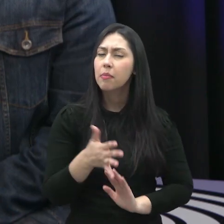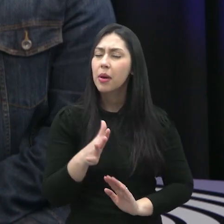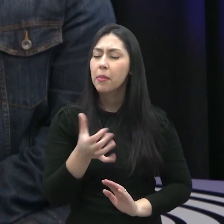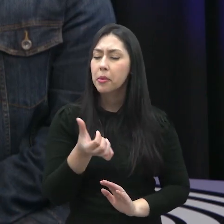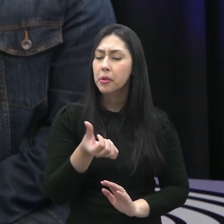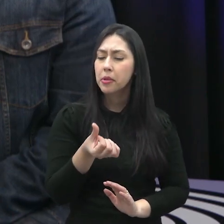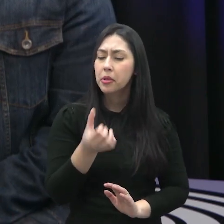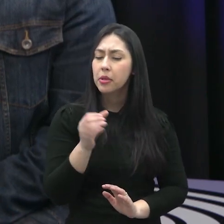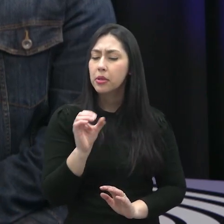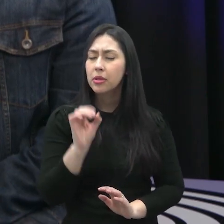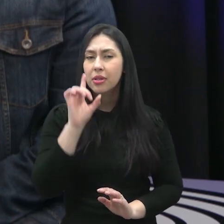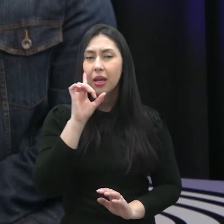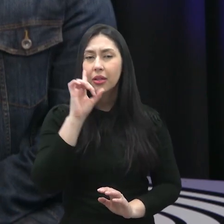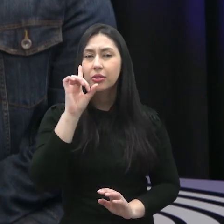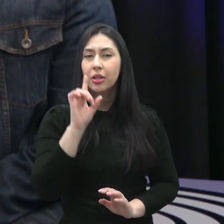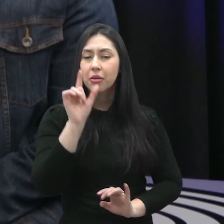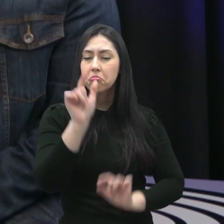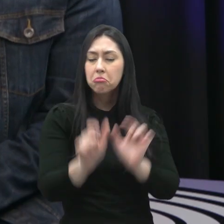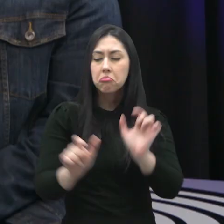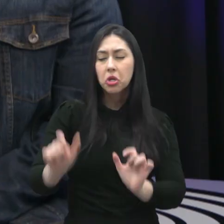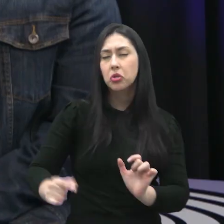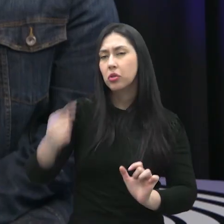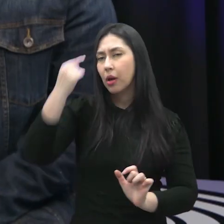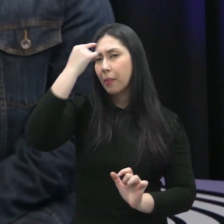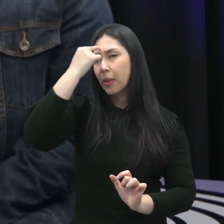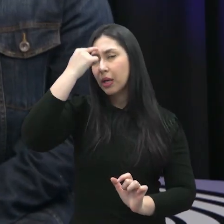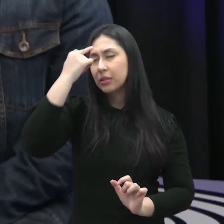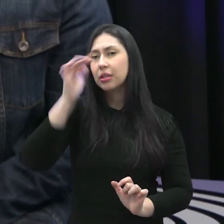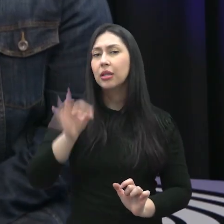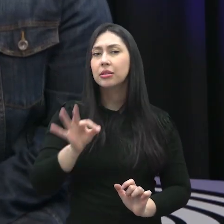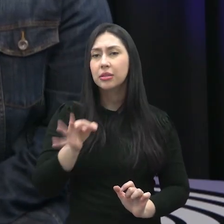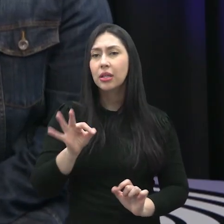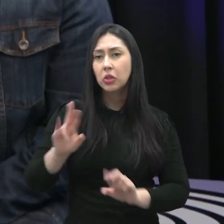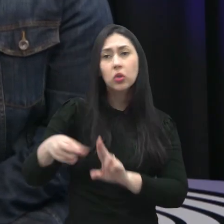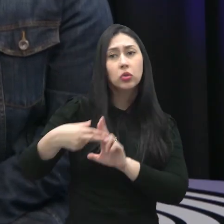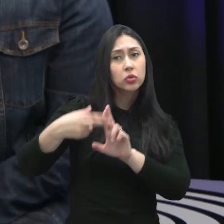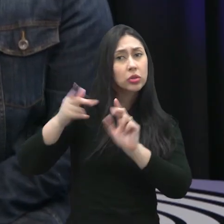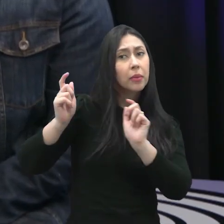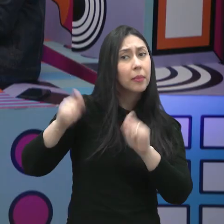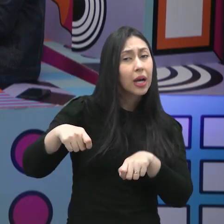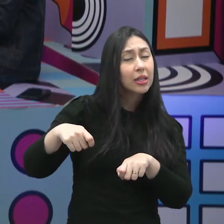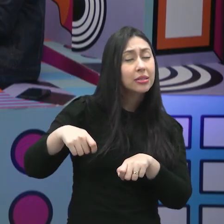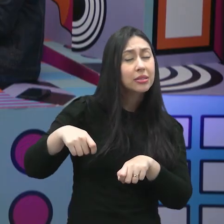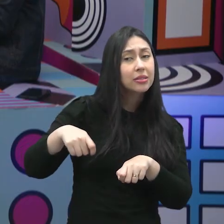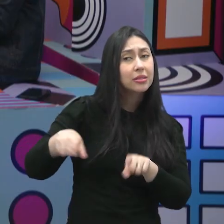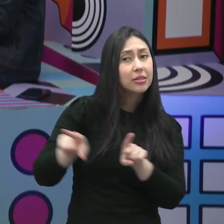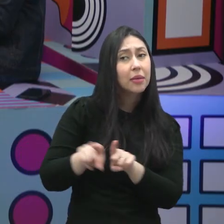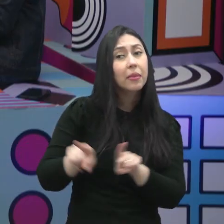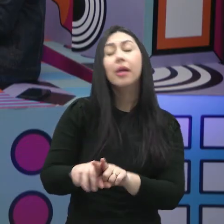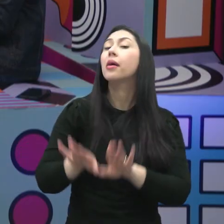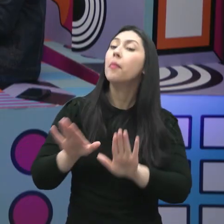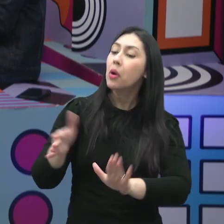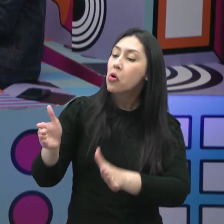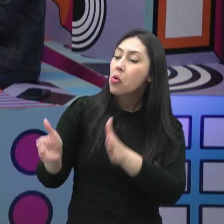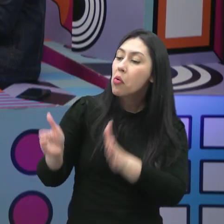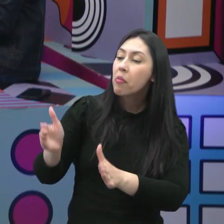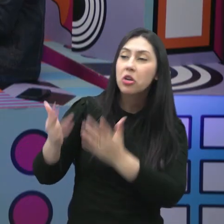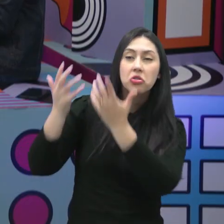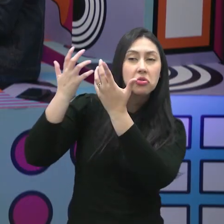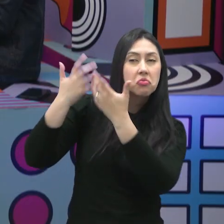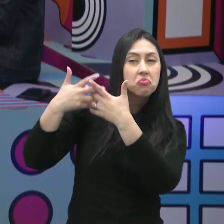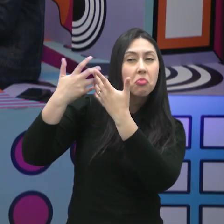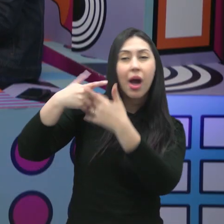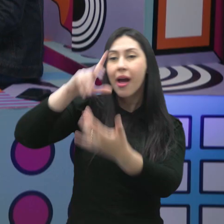uns 60 dias aí para a pessoa pensar. Queria que você comentasse um pouquinho, né, que pelo SUS é possível, né? Sim. E tem até esse tempo, né, do